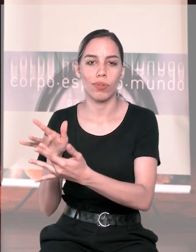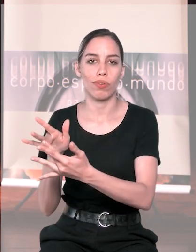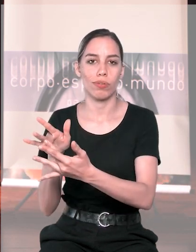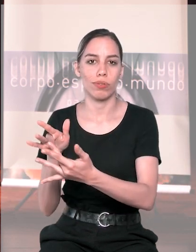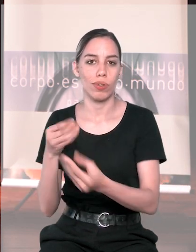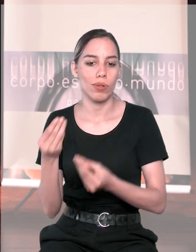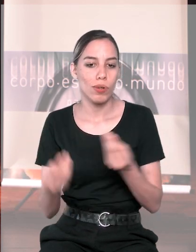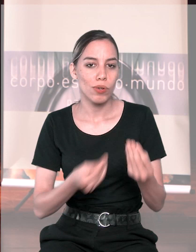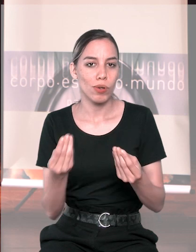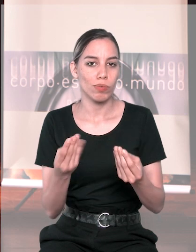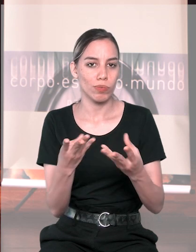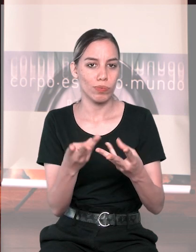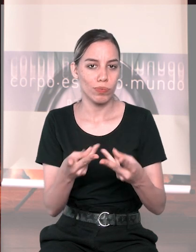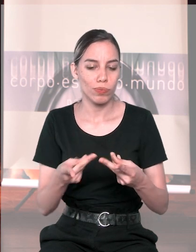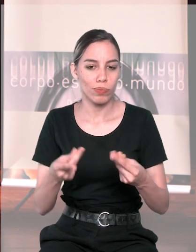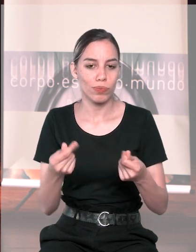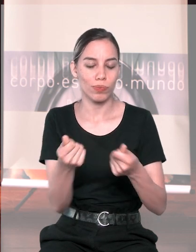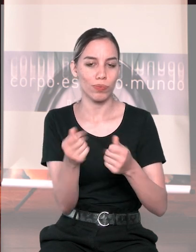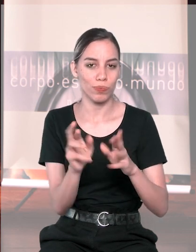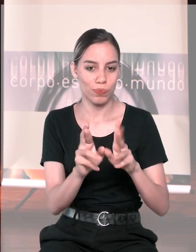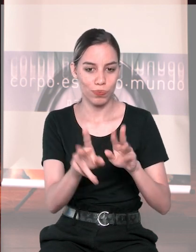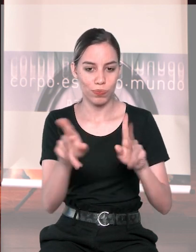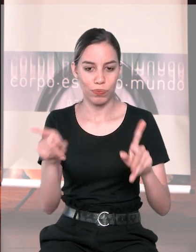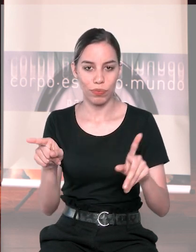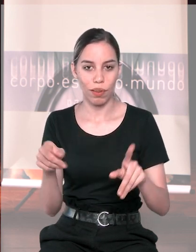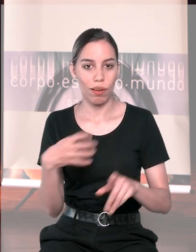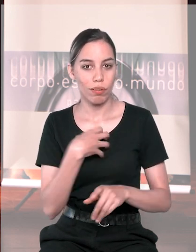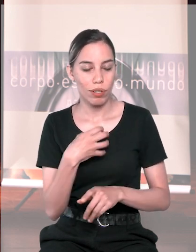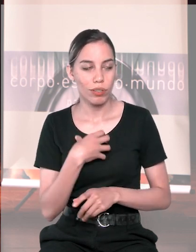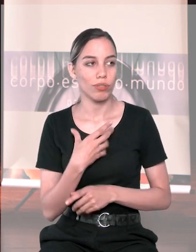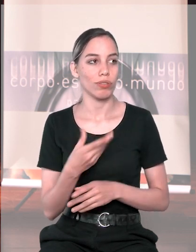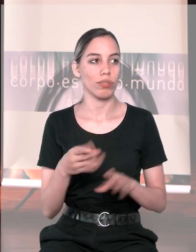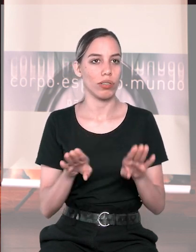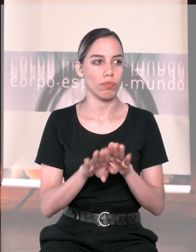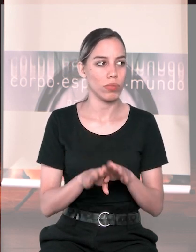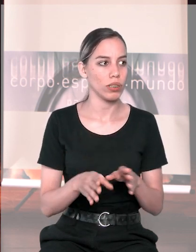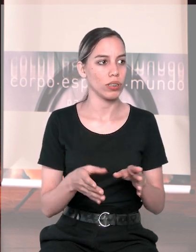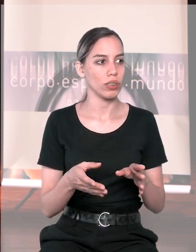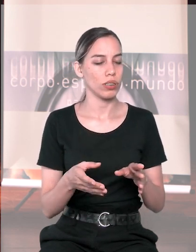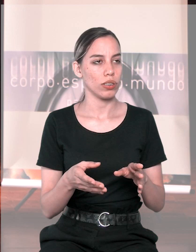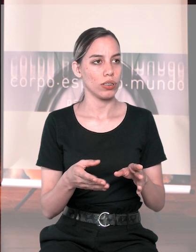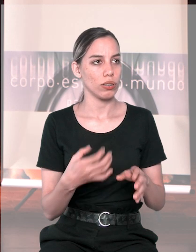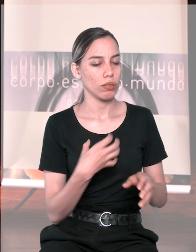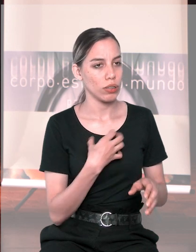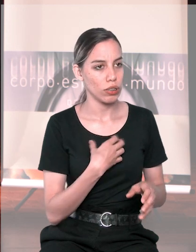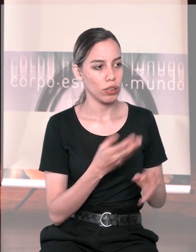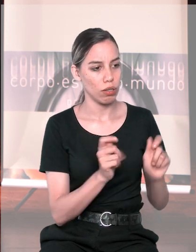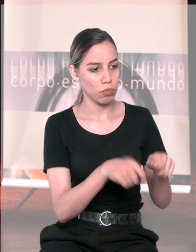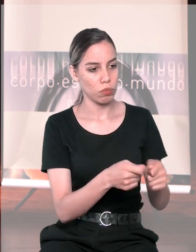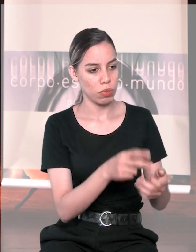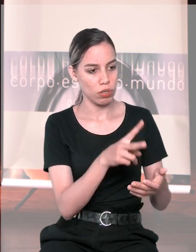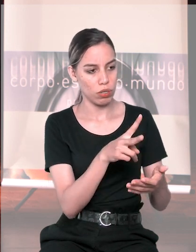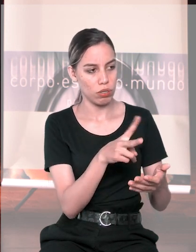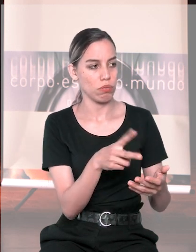outros, o meio de contato entre sensibilidades diferentes, entre a sensibilidade e o sentido, entre o sentido e as